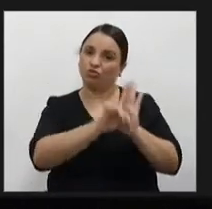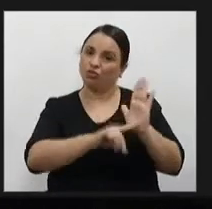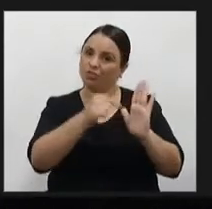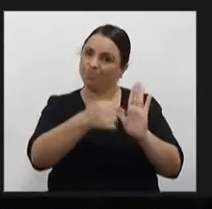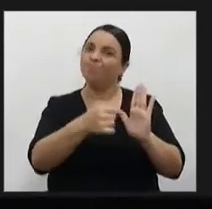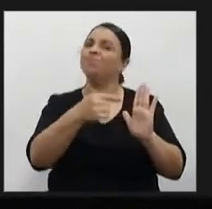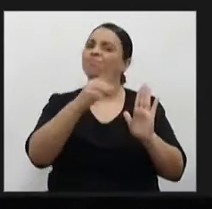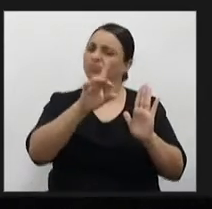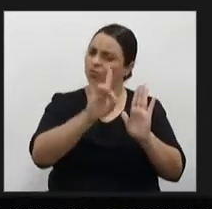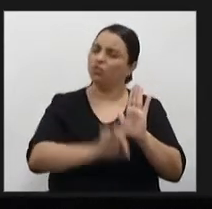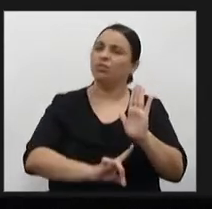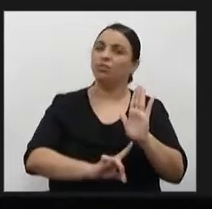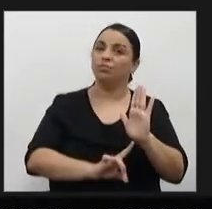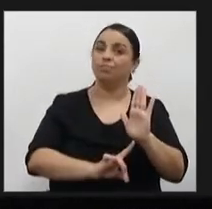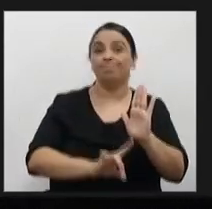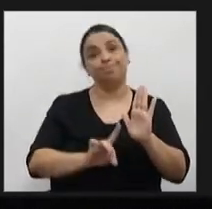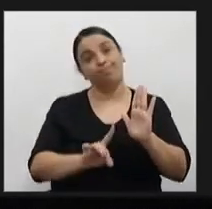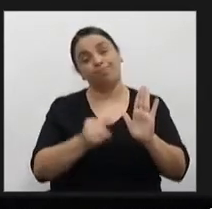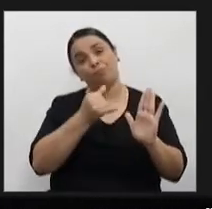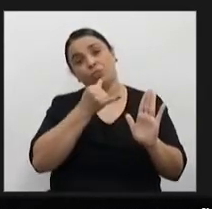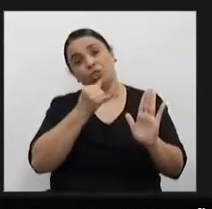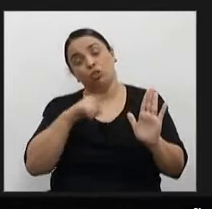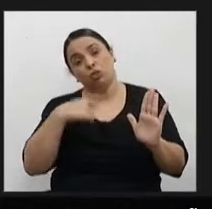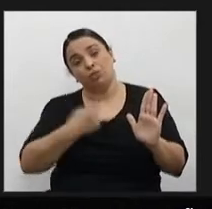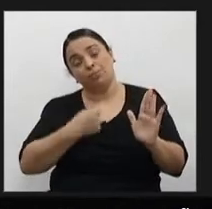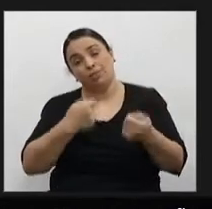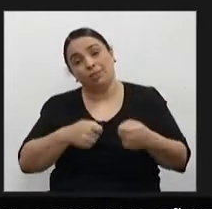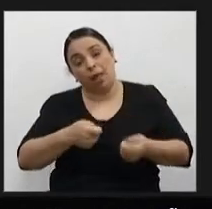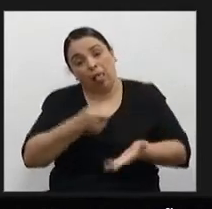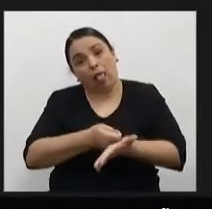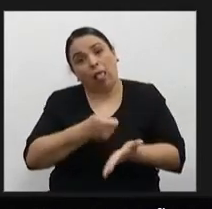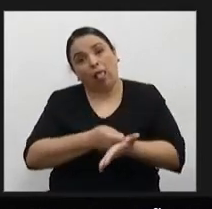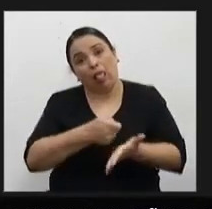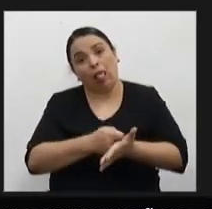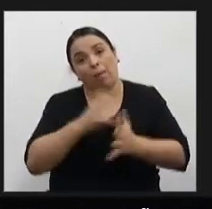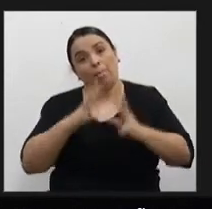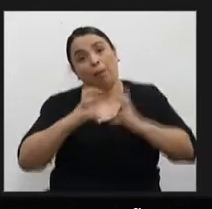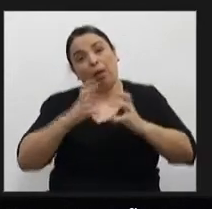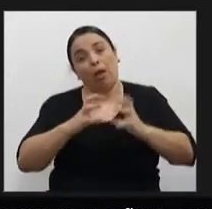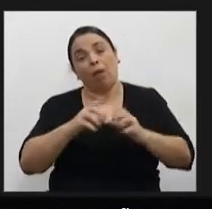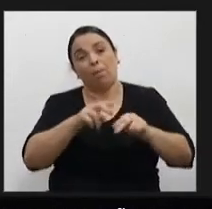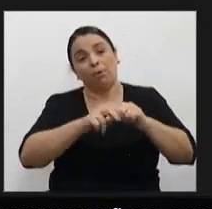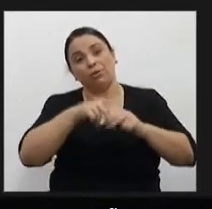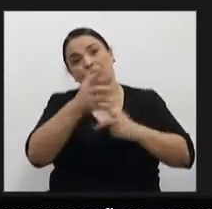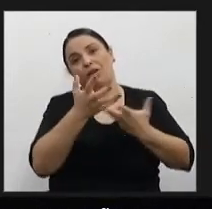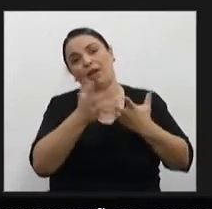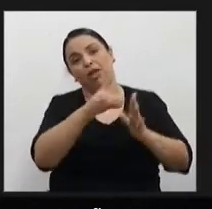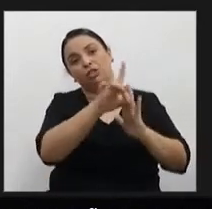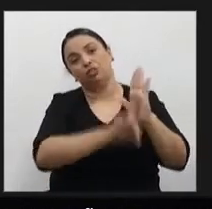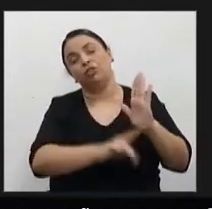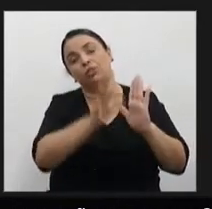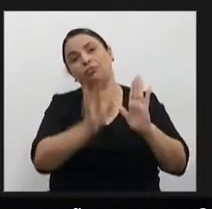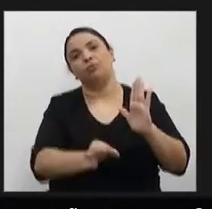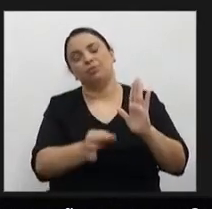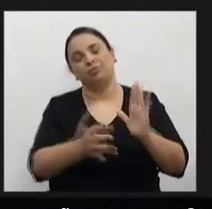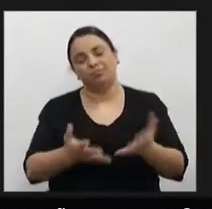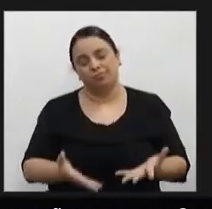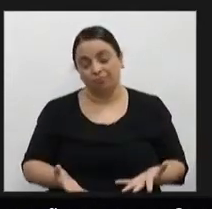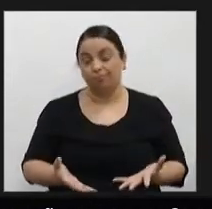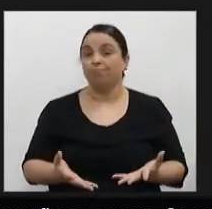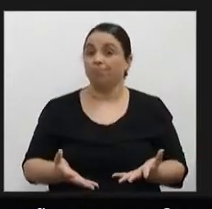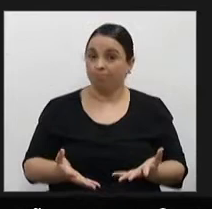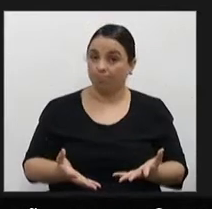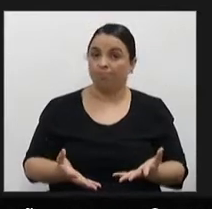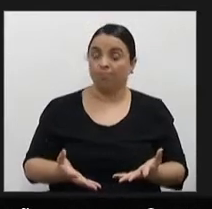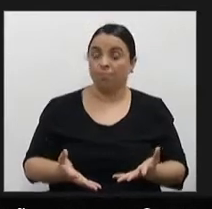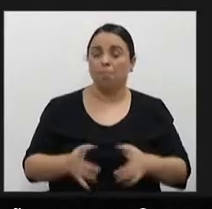infelizmente, temos que brigar, né, pelos nossos direitos, como muitos foram ditos aí. Mas eu, como